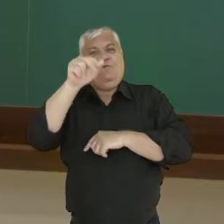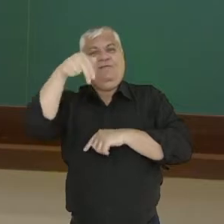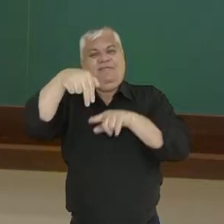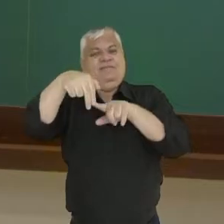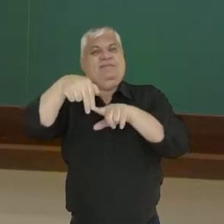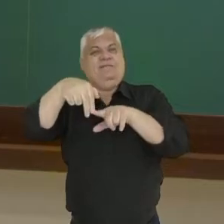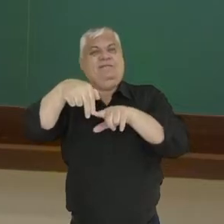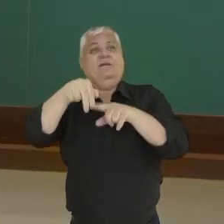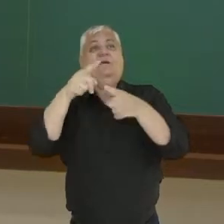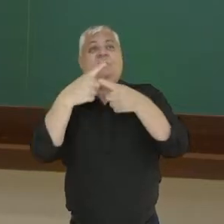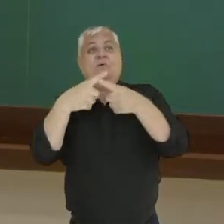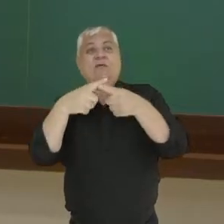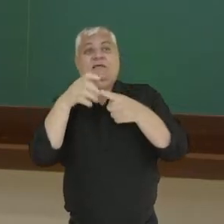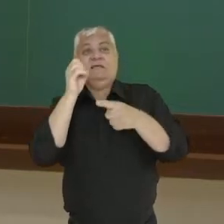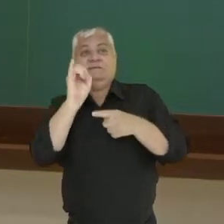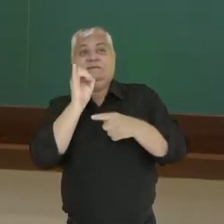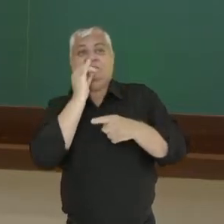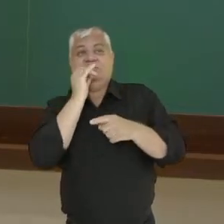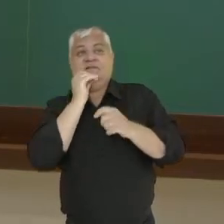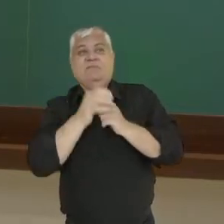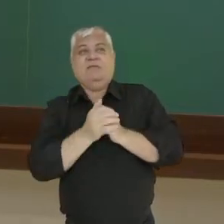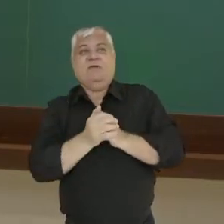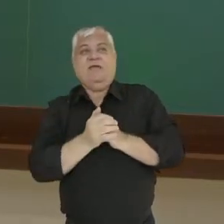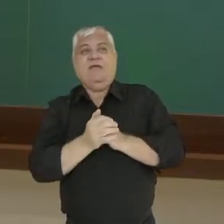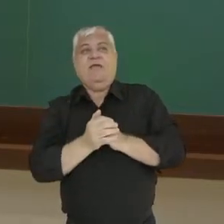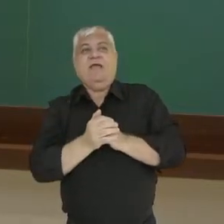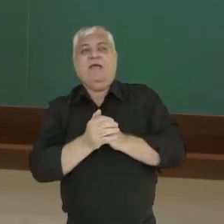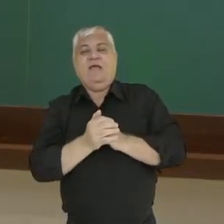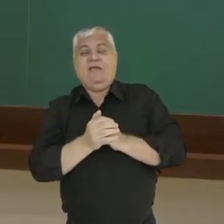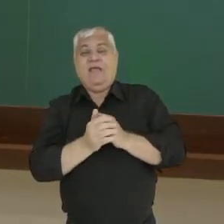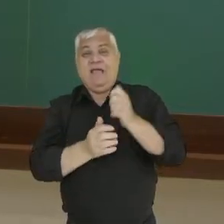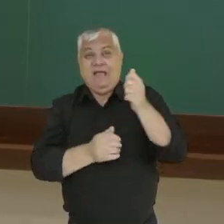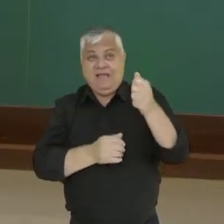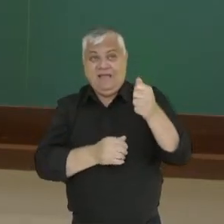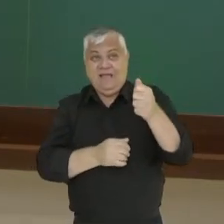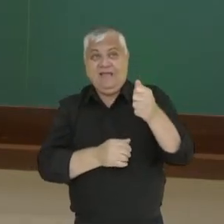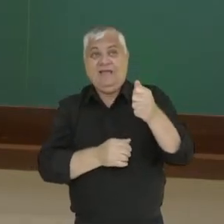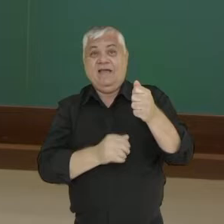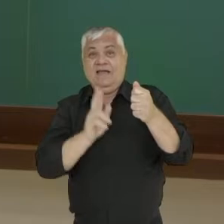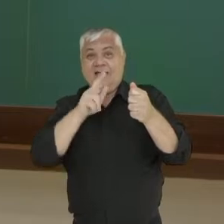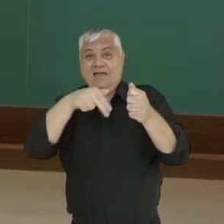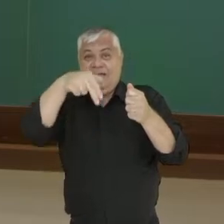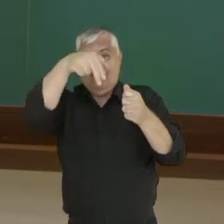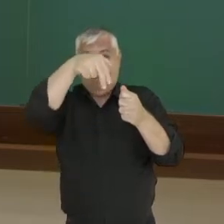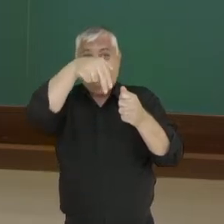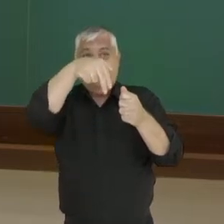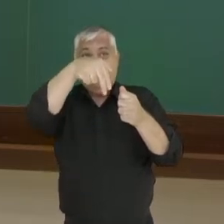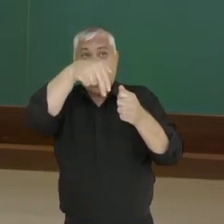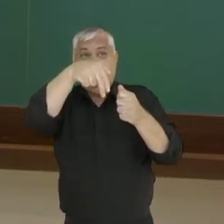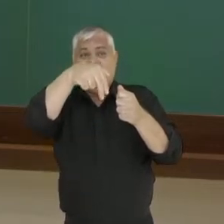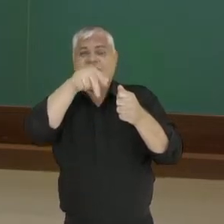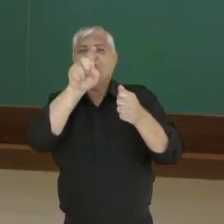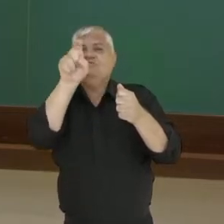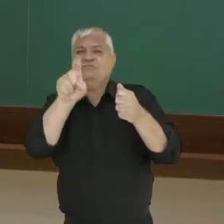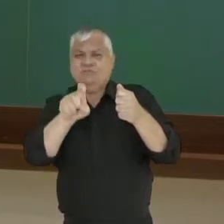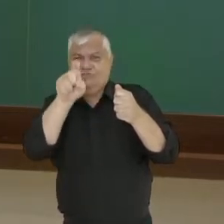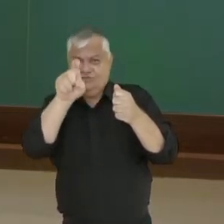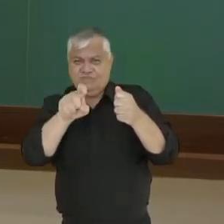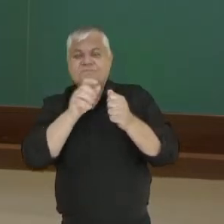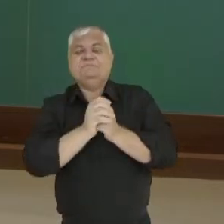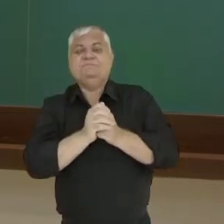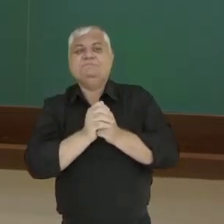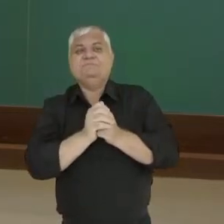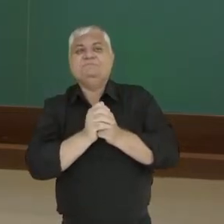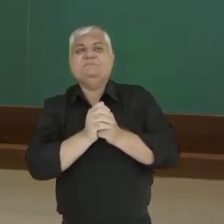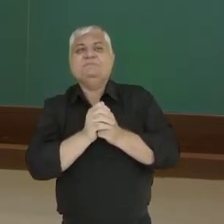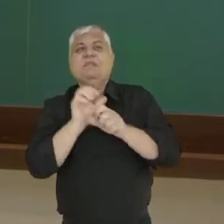Porque se eu pegar apenas aqui o expoente, pessoal, log de n na base a igual a x, né?